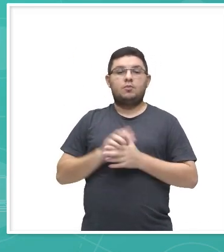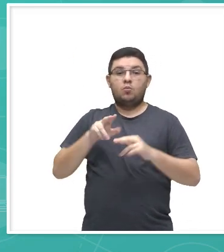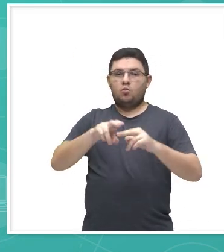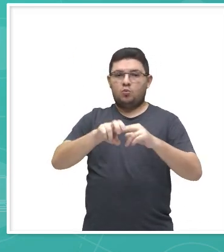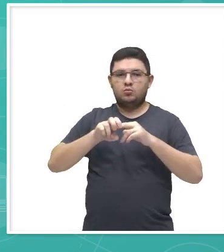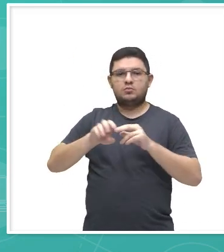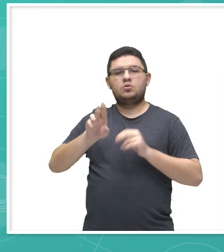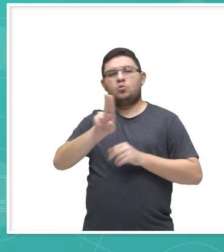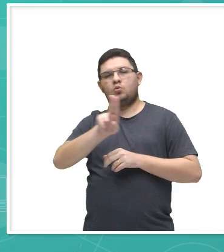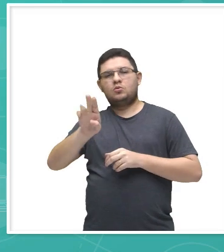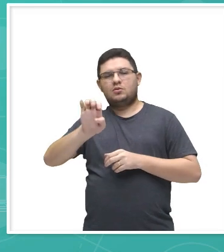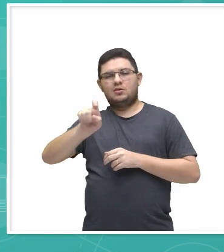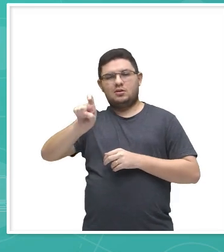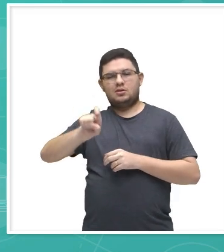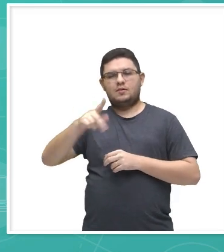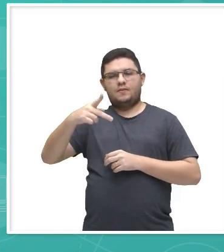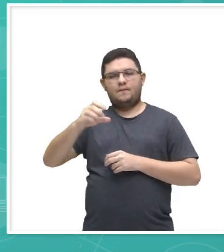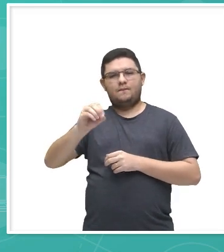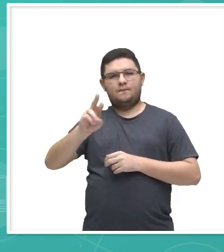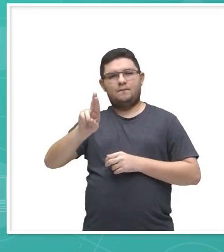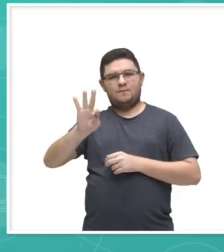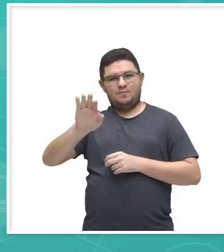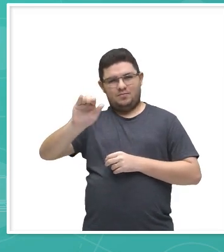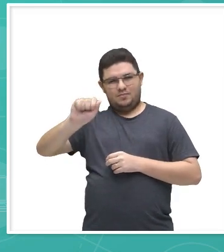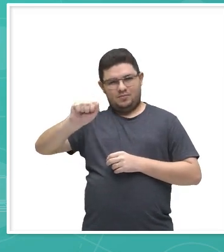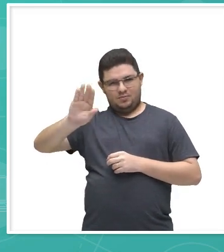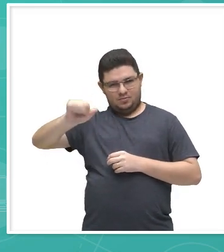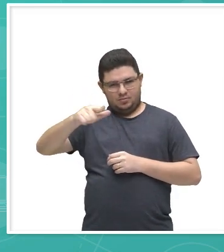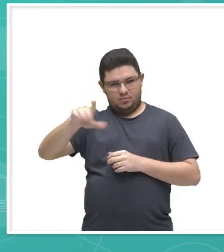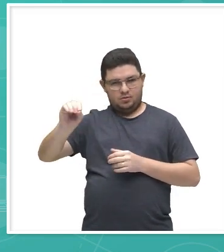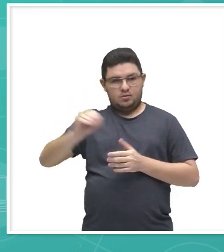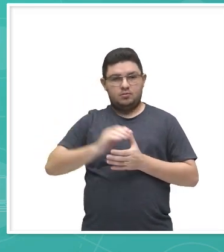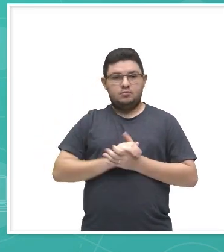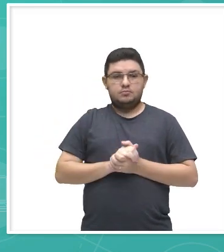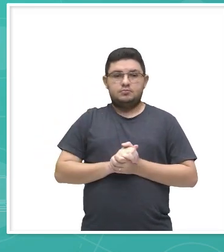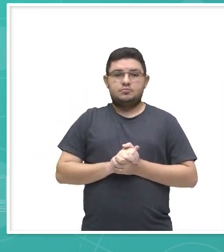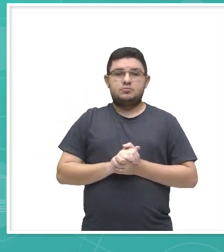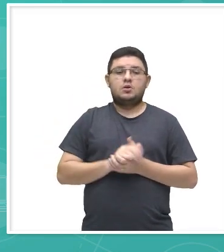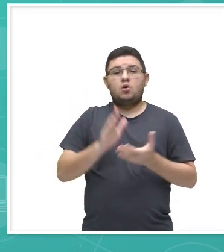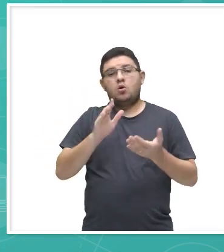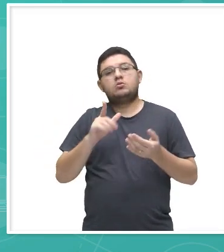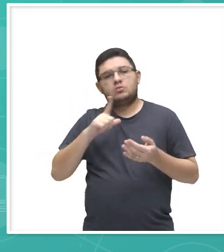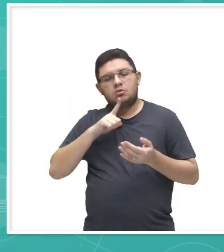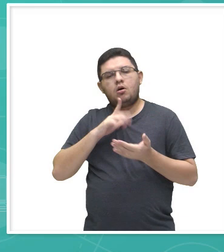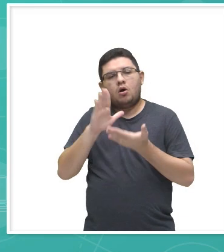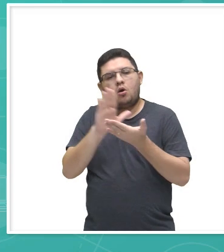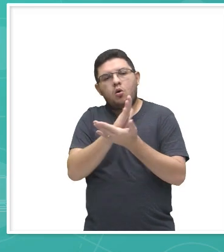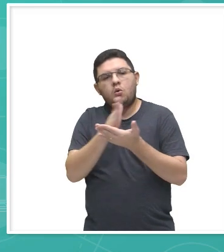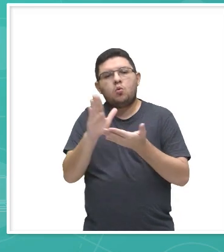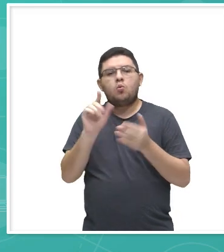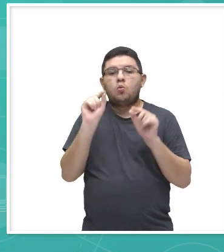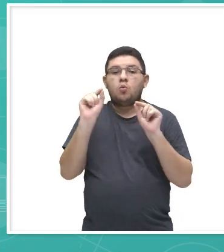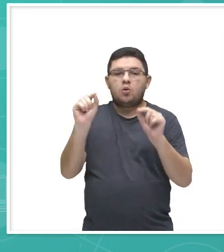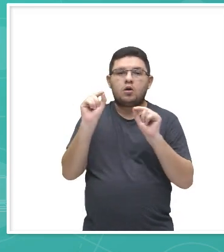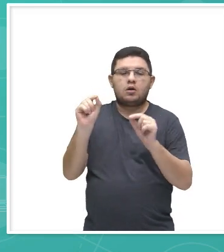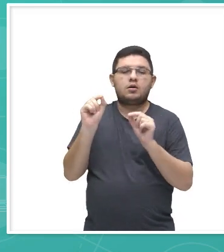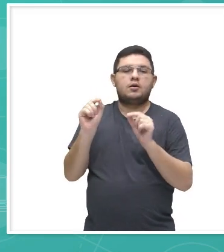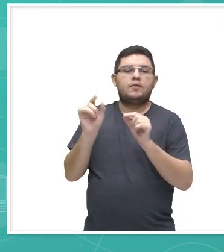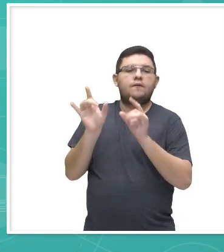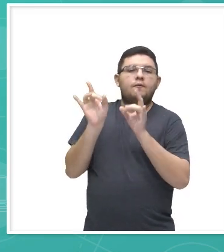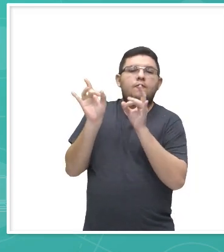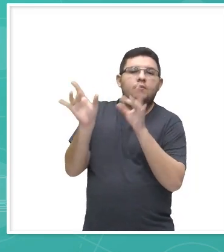de exportação. Aí a gente tem alguns itens, né? Então aqui é o mercado externo, então você vai comercializar com